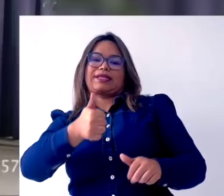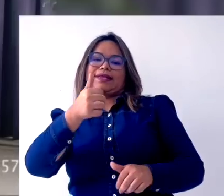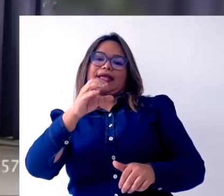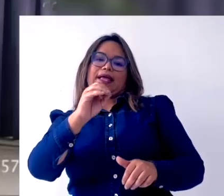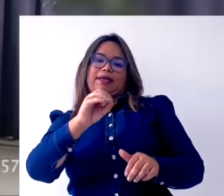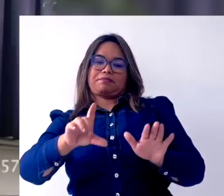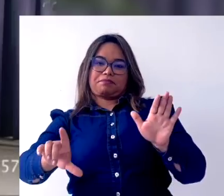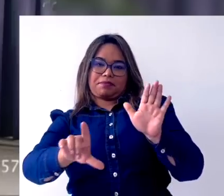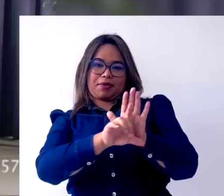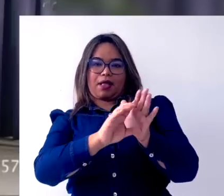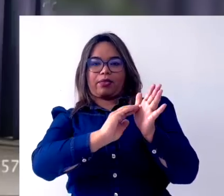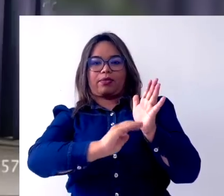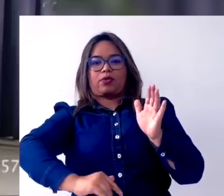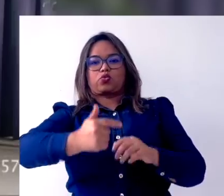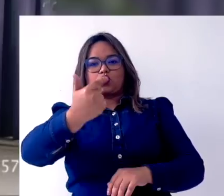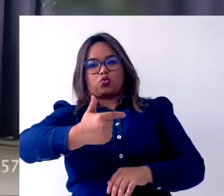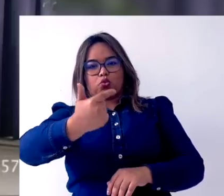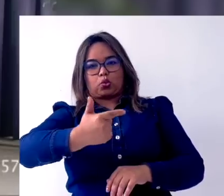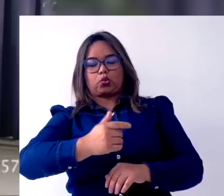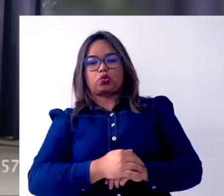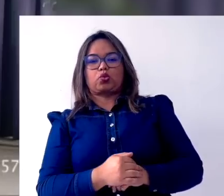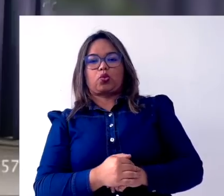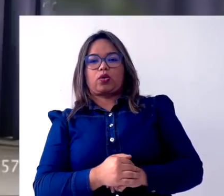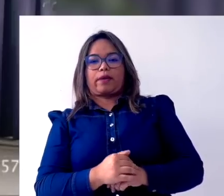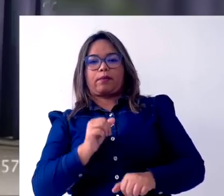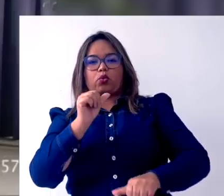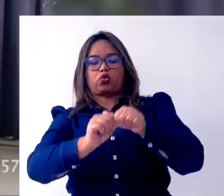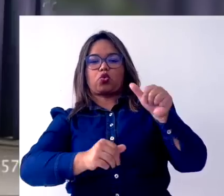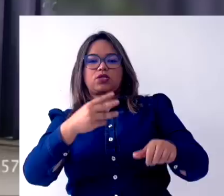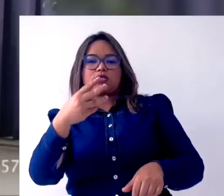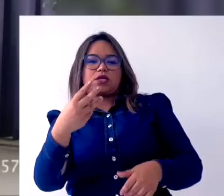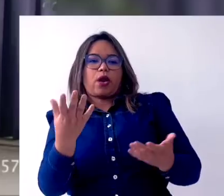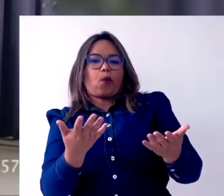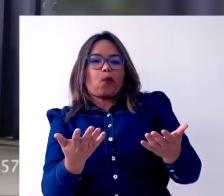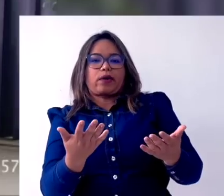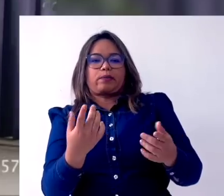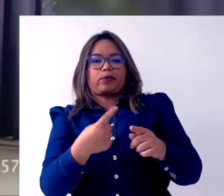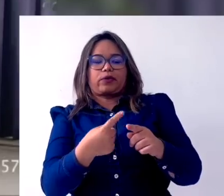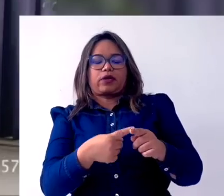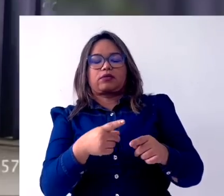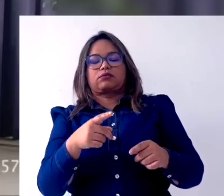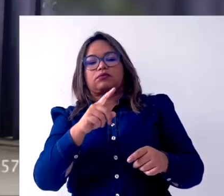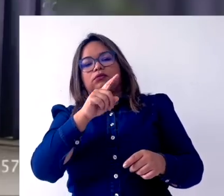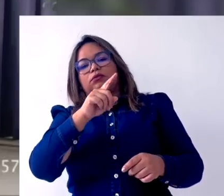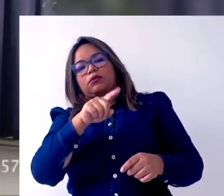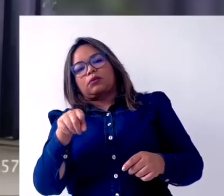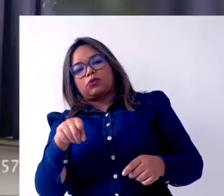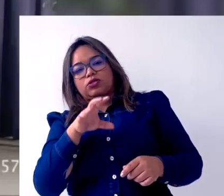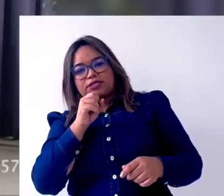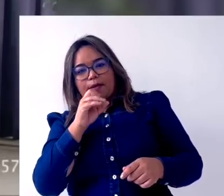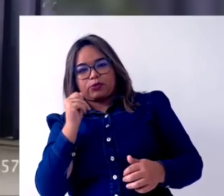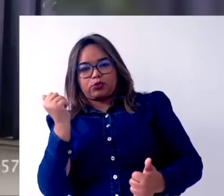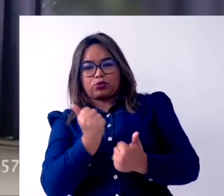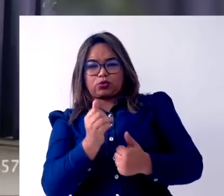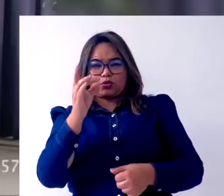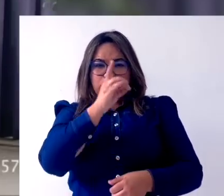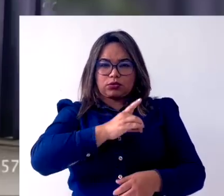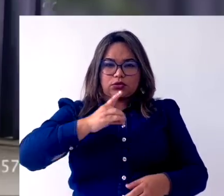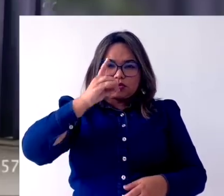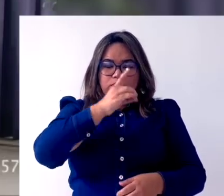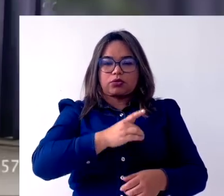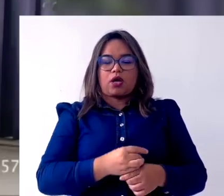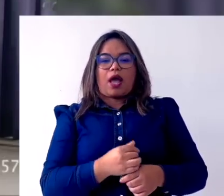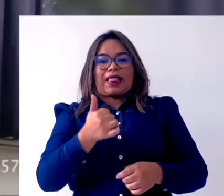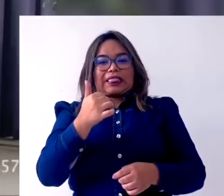aplicou ao domingo em vez de ao sábado, e então dividiu o 10º mandamento em 2 mandamentos, de modo